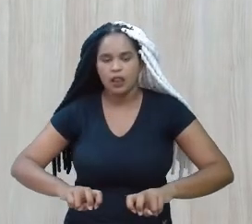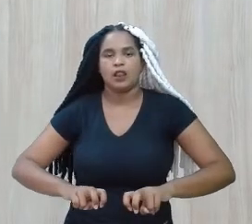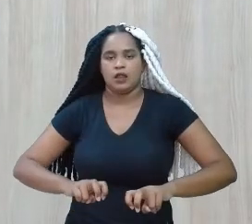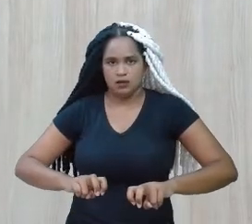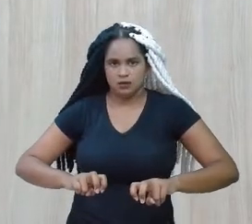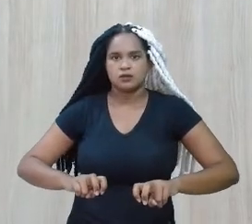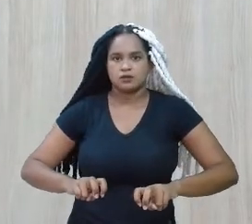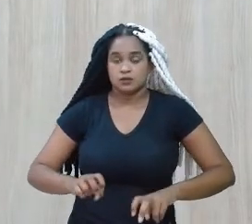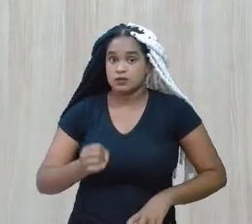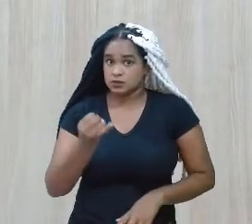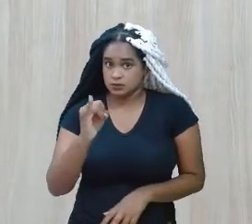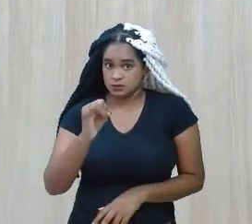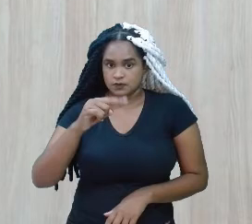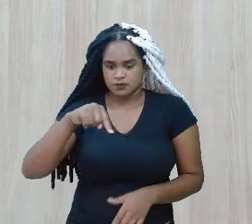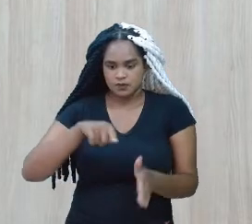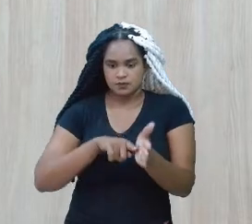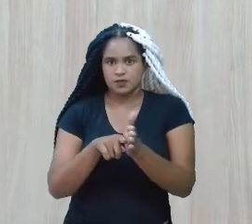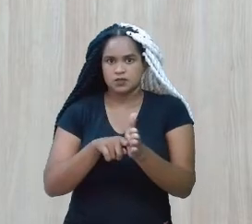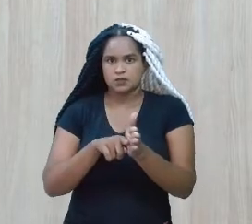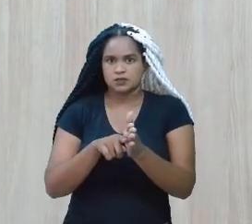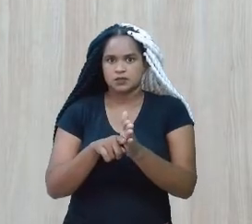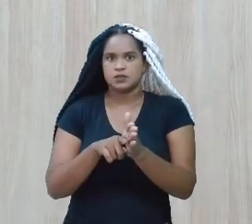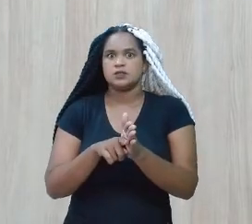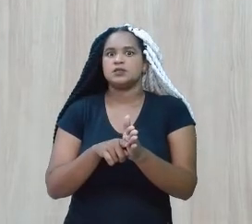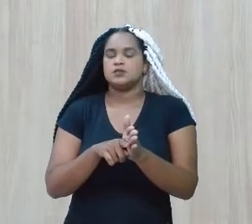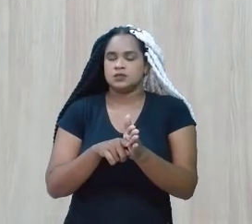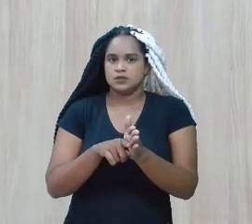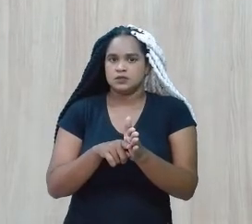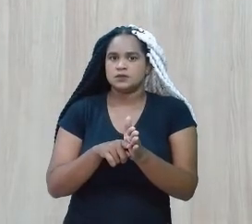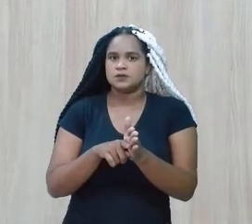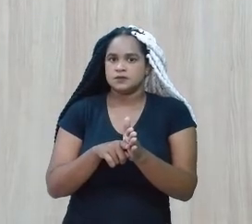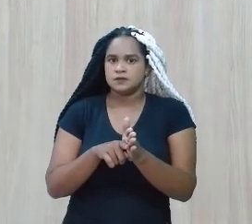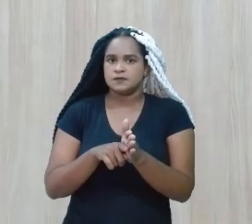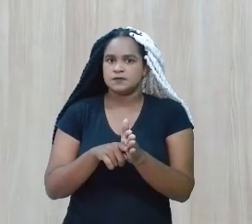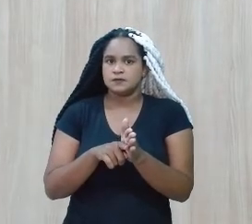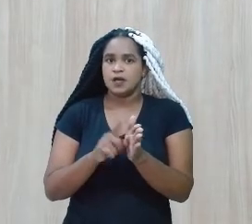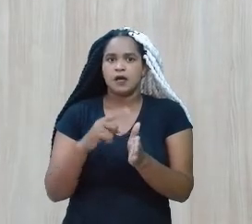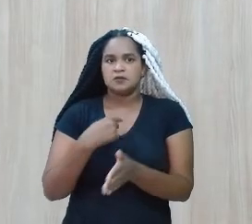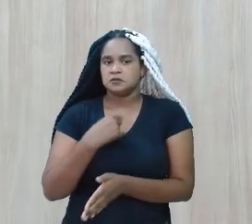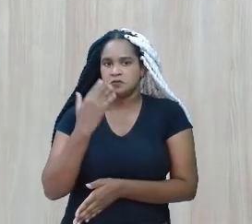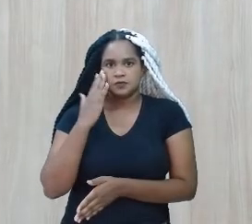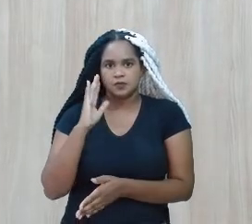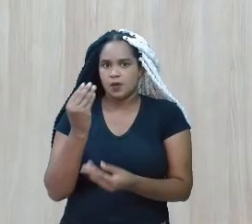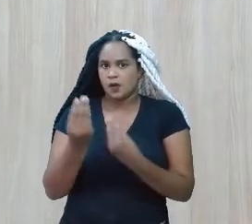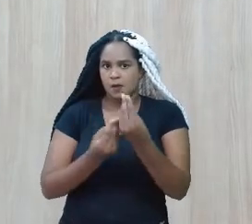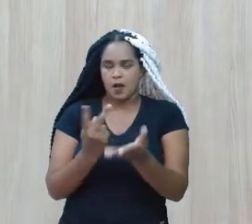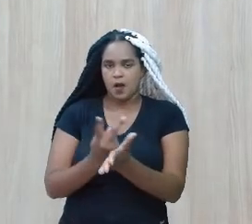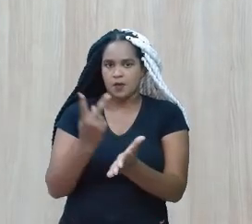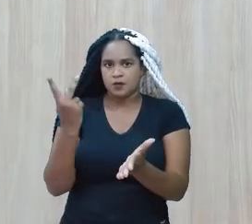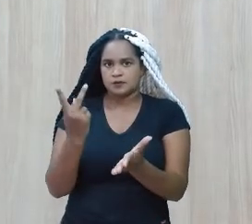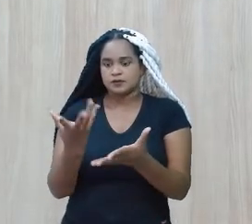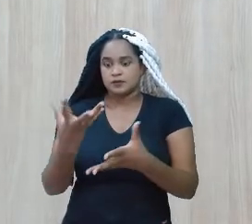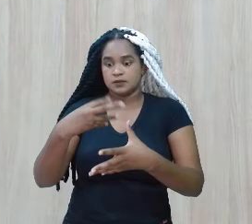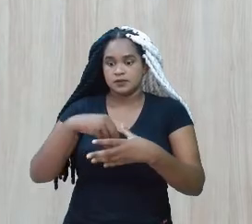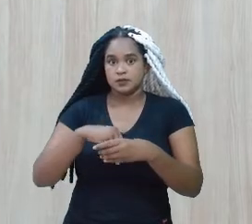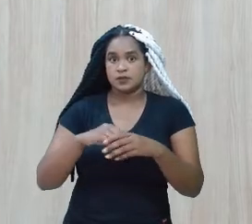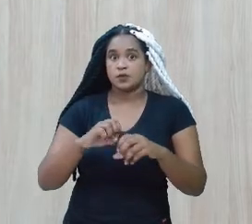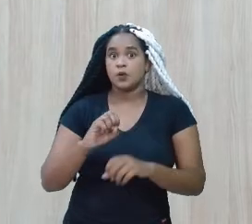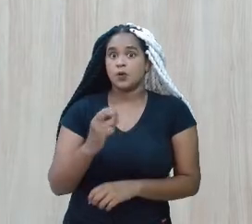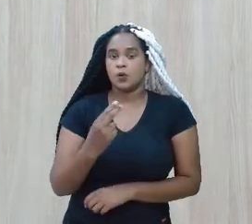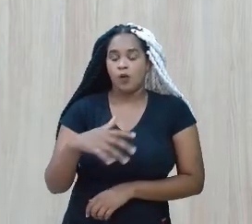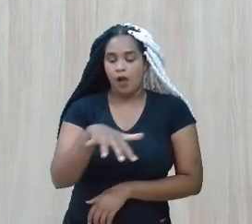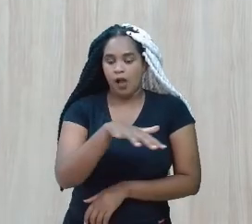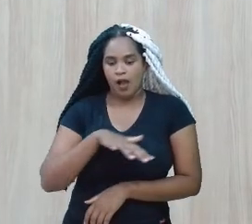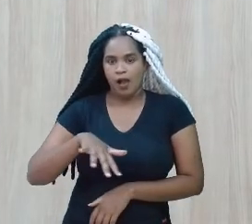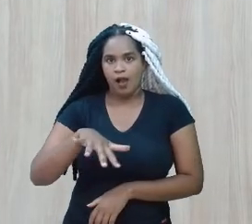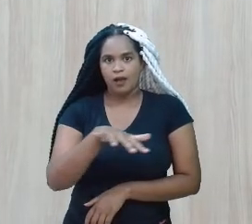conteúdo. Se você for pesquisar, de repente a gente não sabe o que aconteceu também dentro ou nesse terreno do